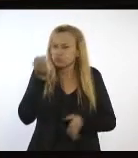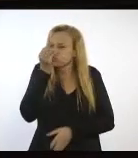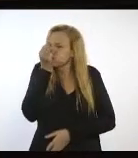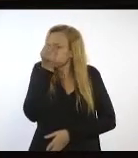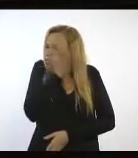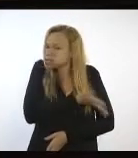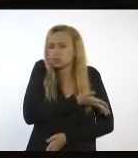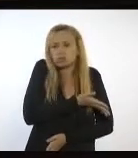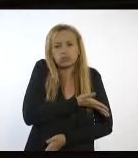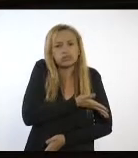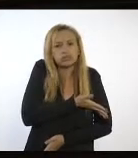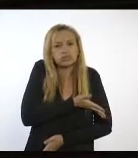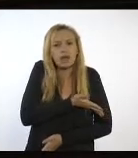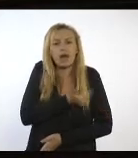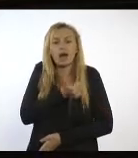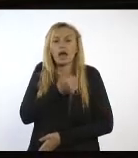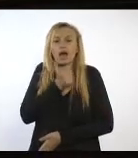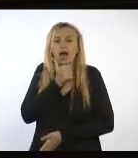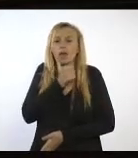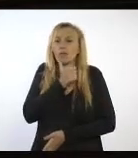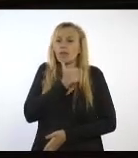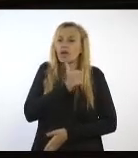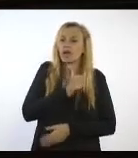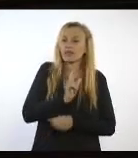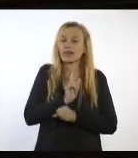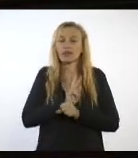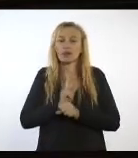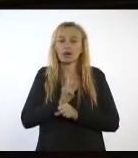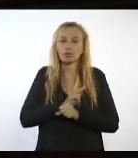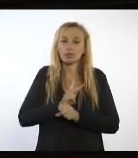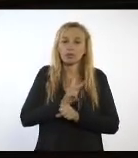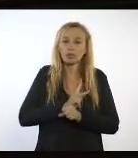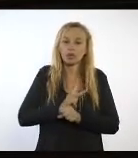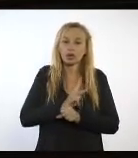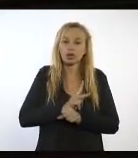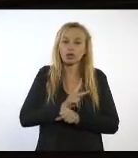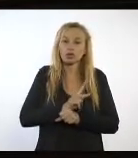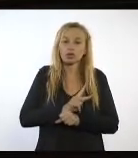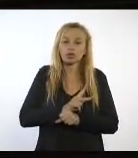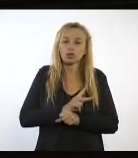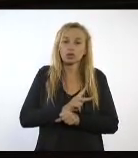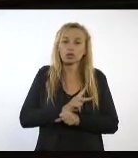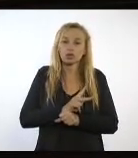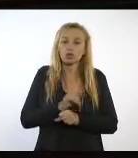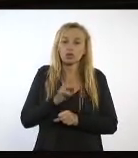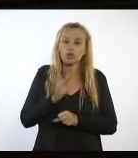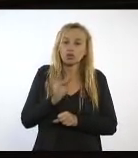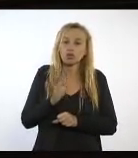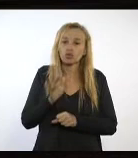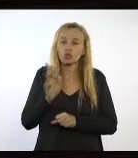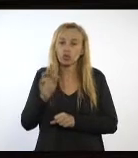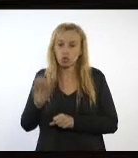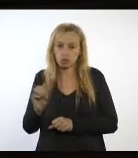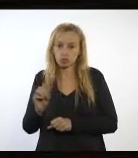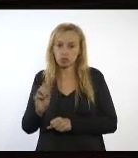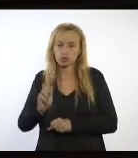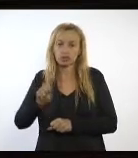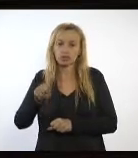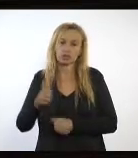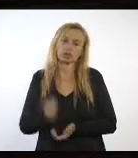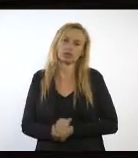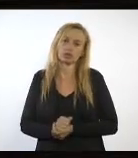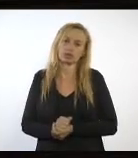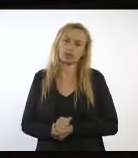absurda que a mulher estava procurando o furo, dando outro furo. Ou seja,